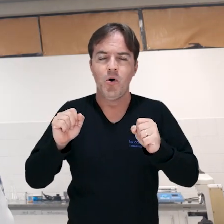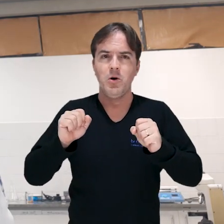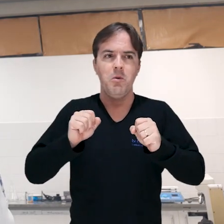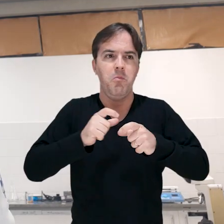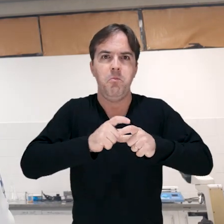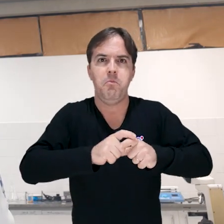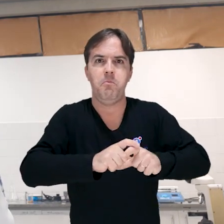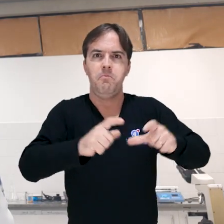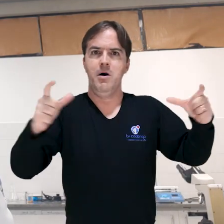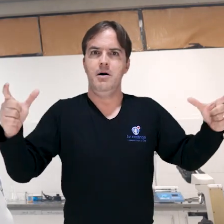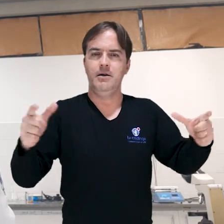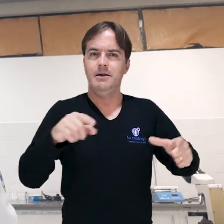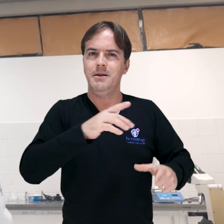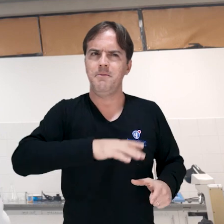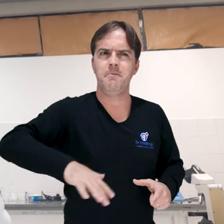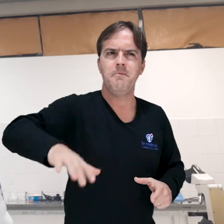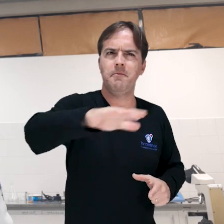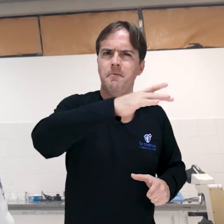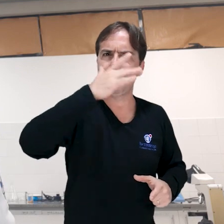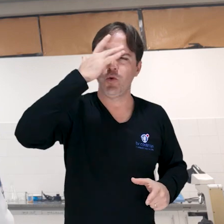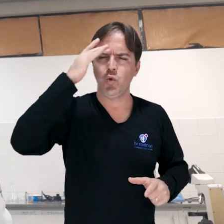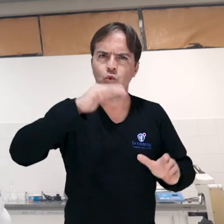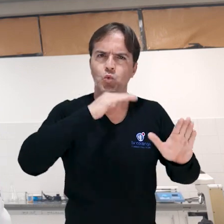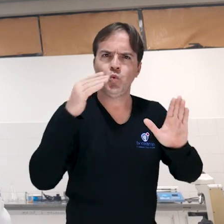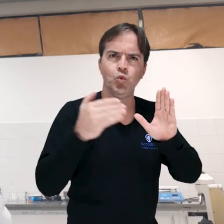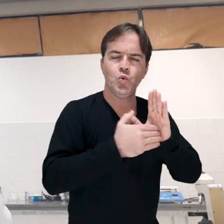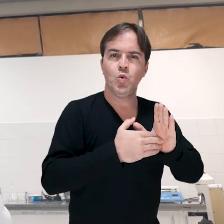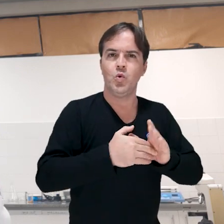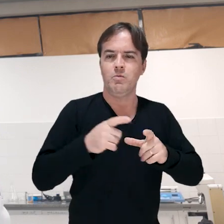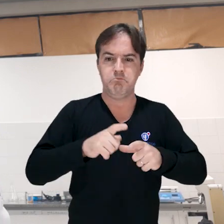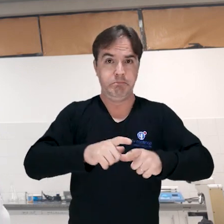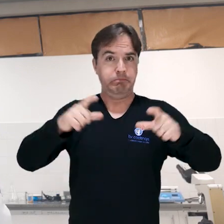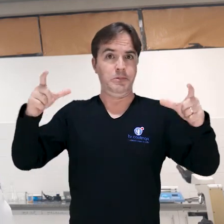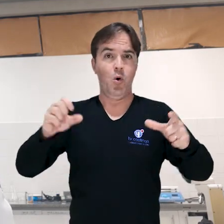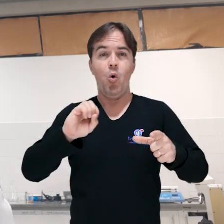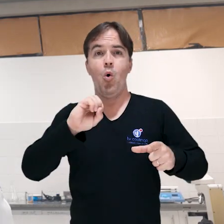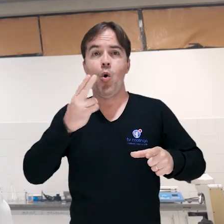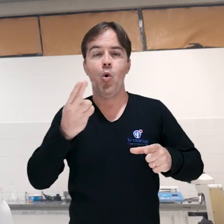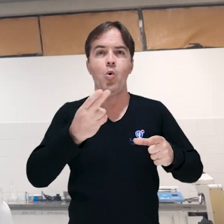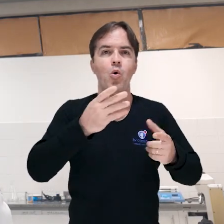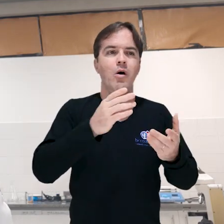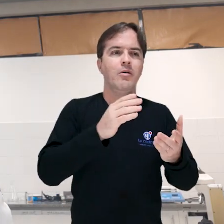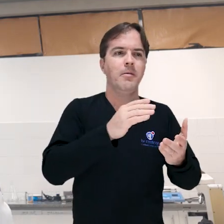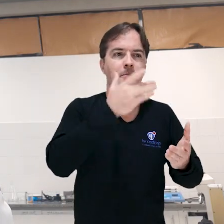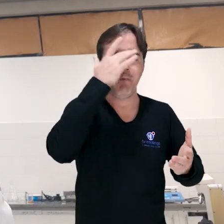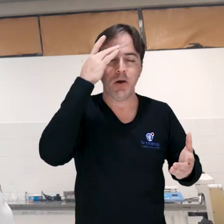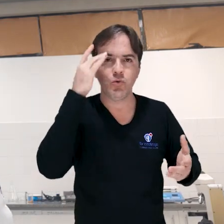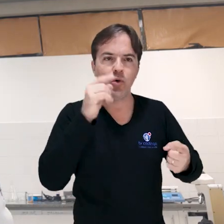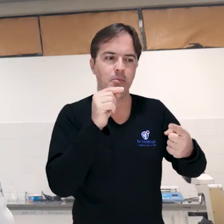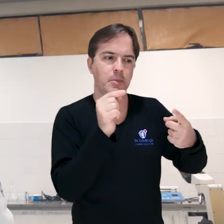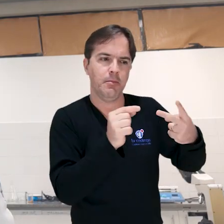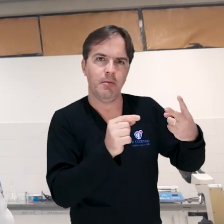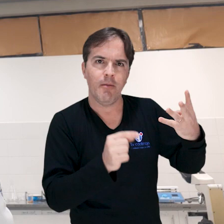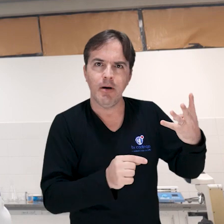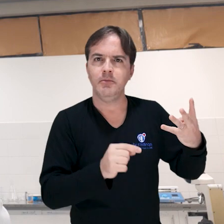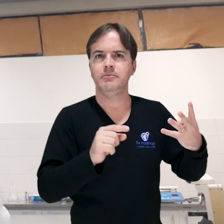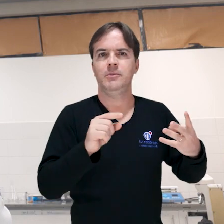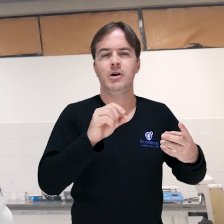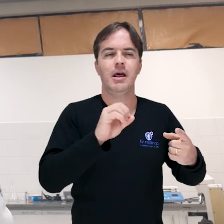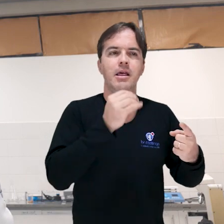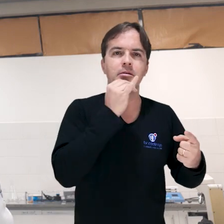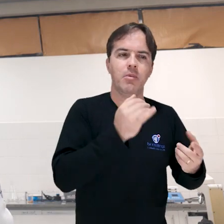amplo espectro, em todos os espectros da doença, nos casos mais leves ou nos casos